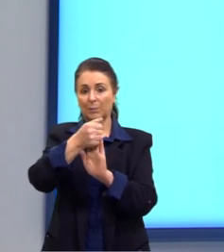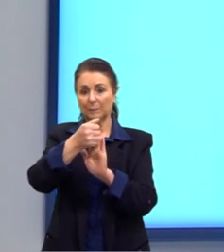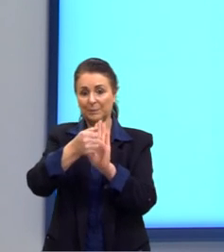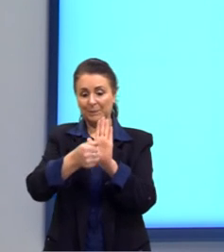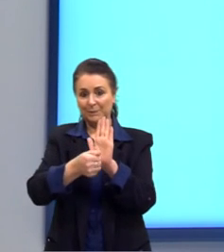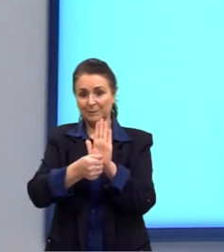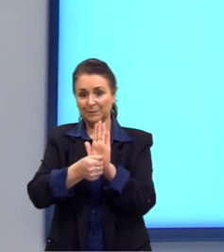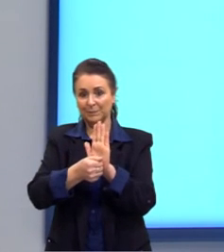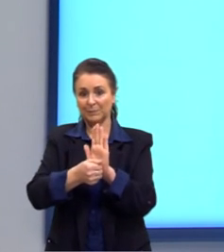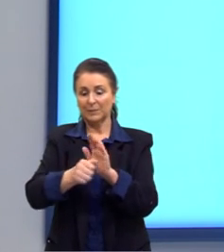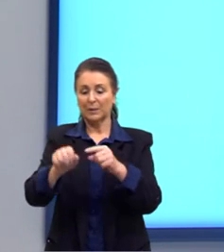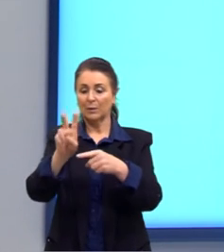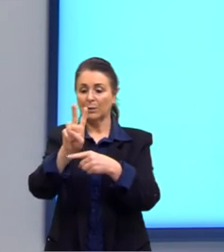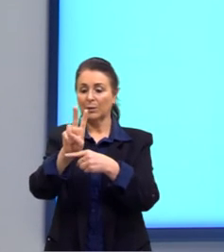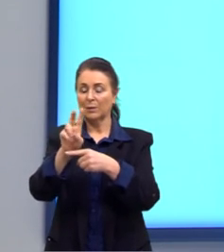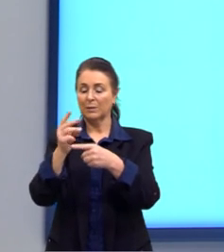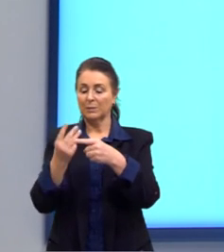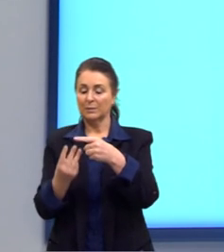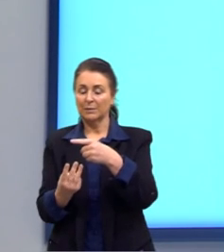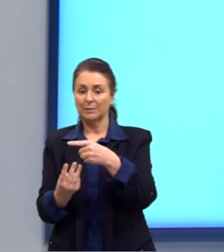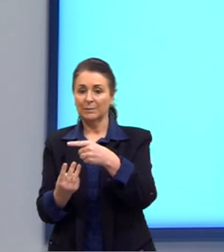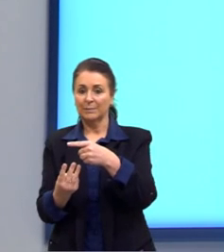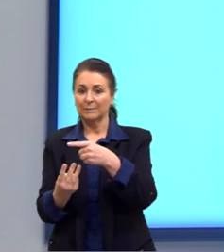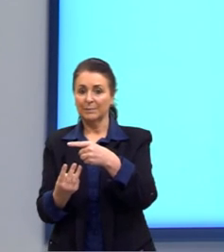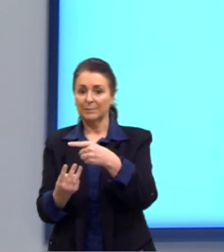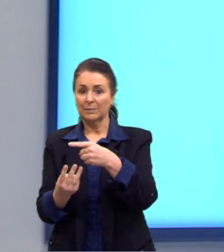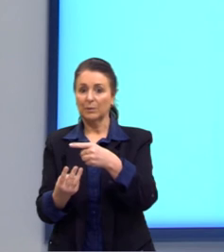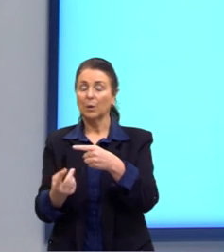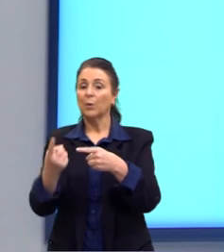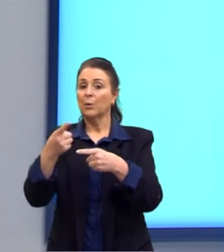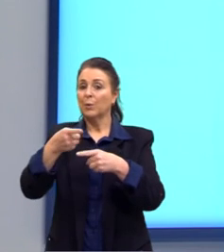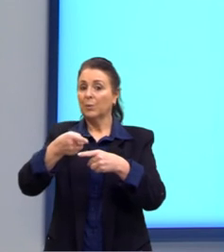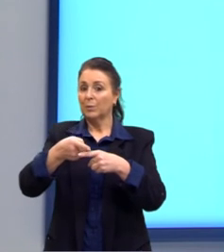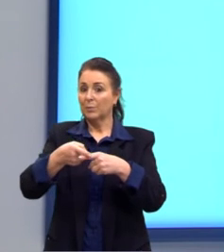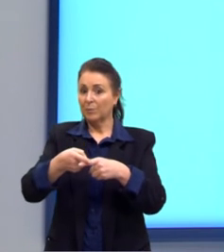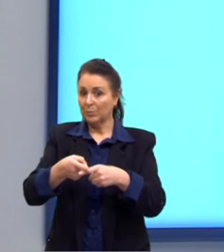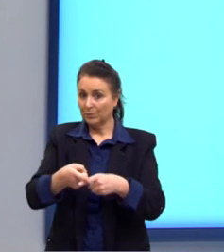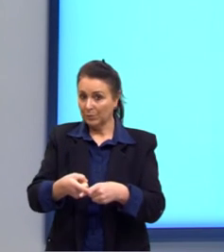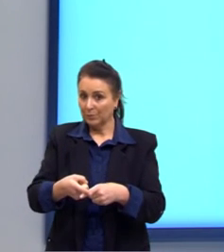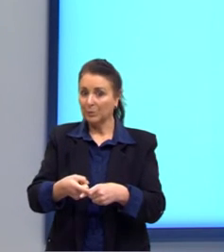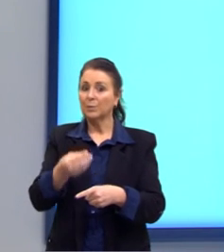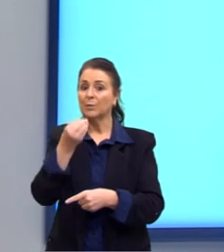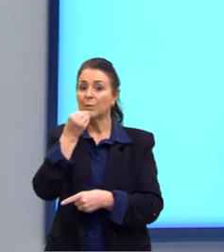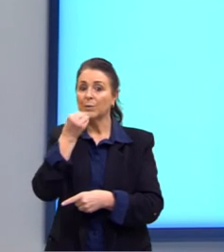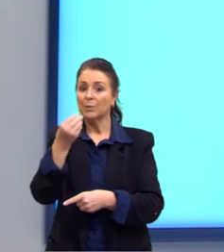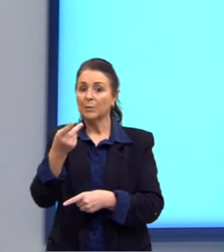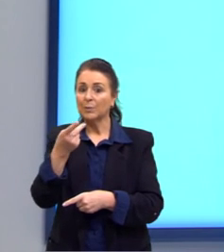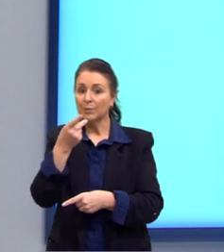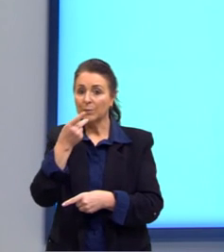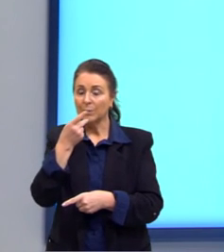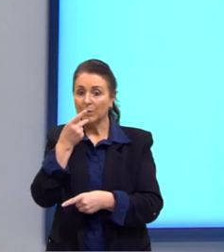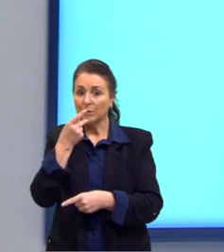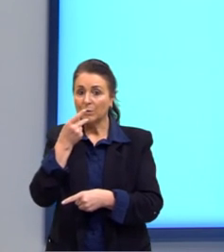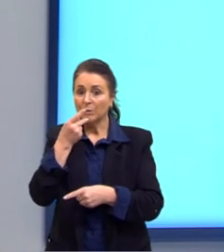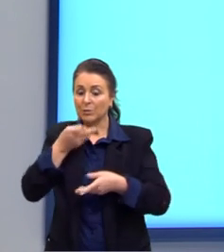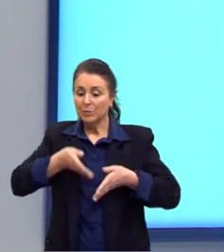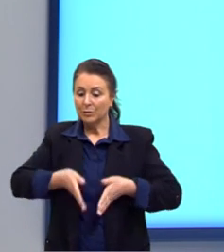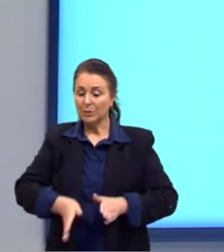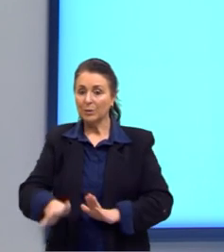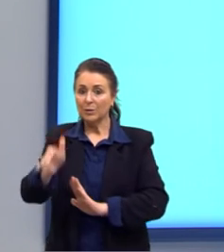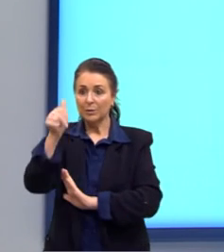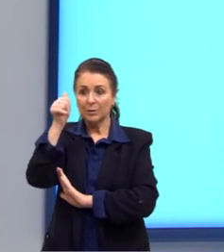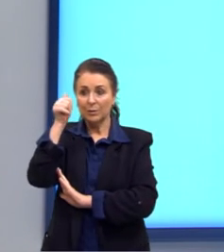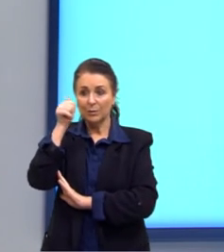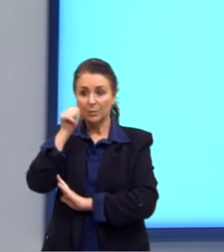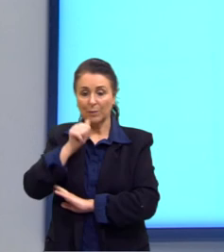é dois terços então multiplicamos pela probabilidade de nascer fêmea que é